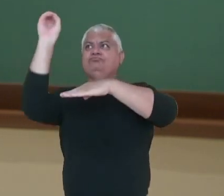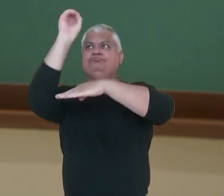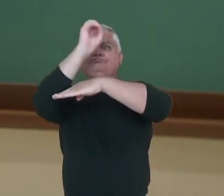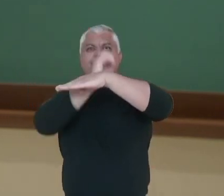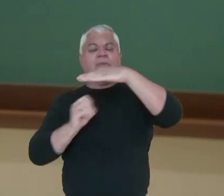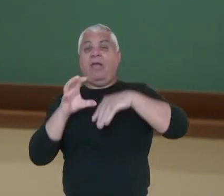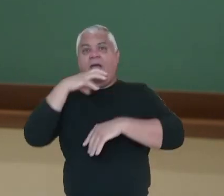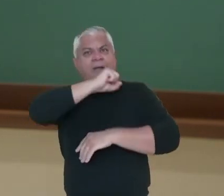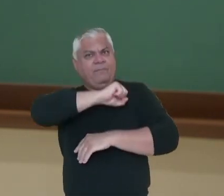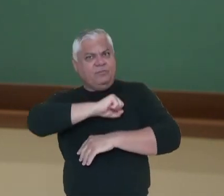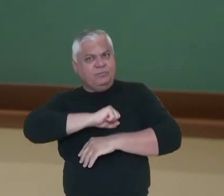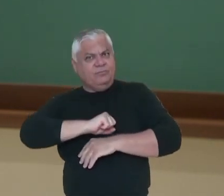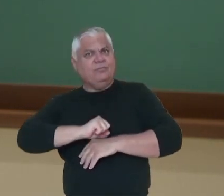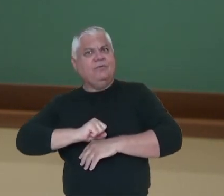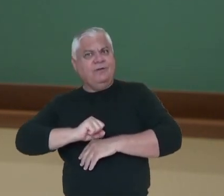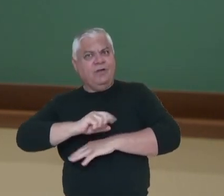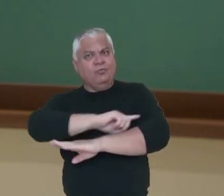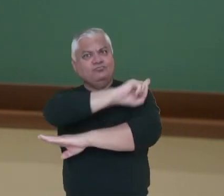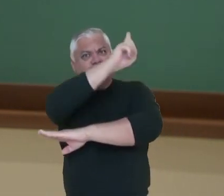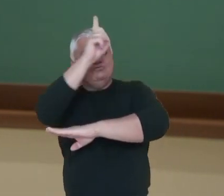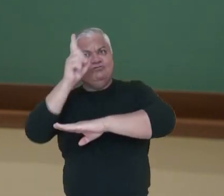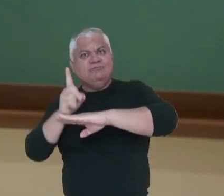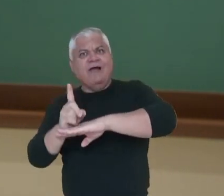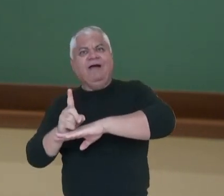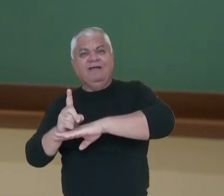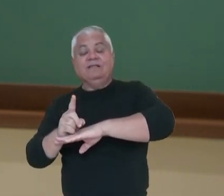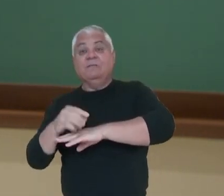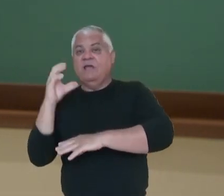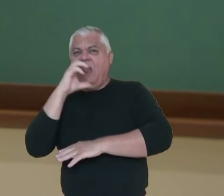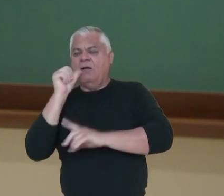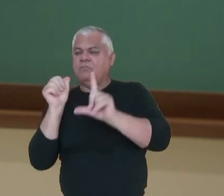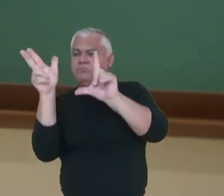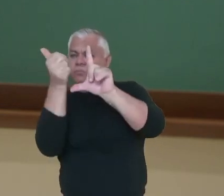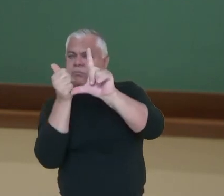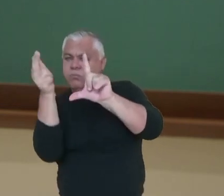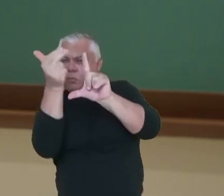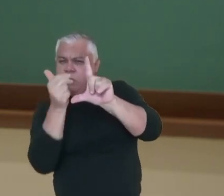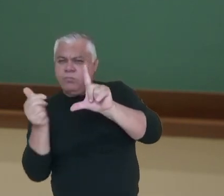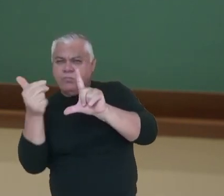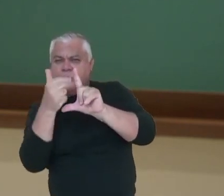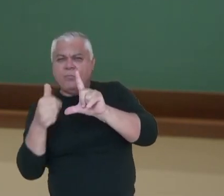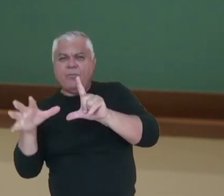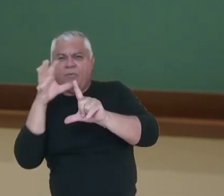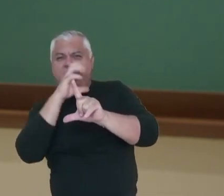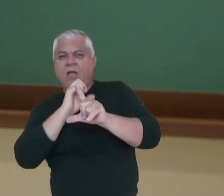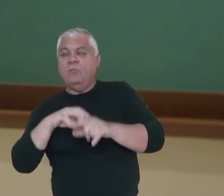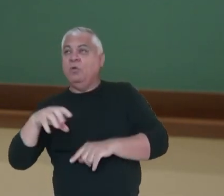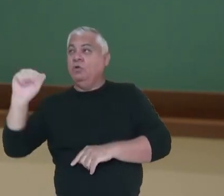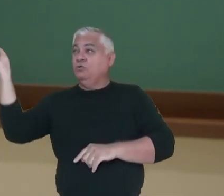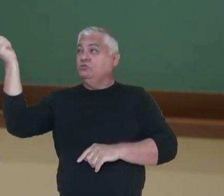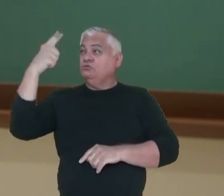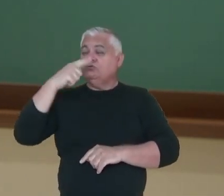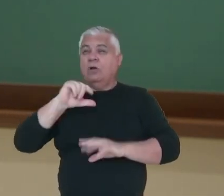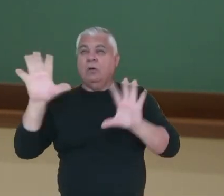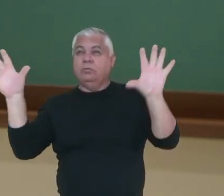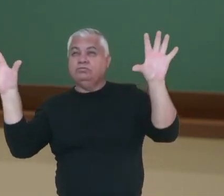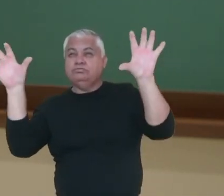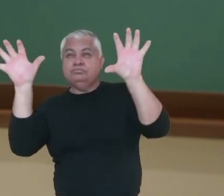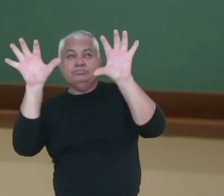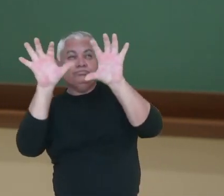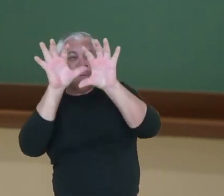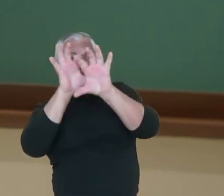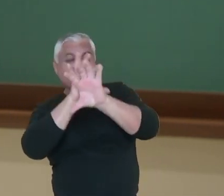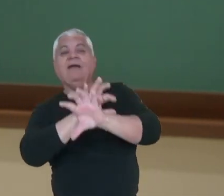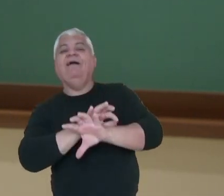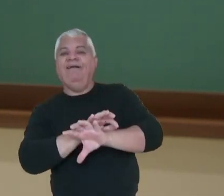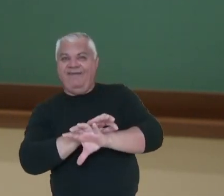muda muito rapidamente, então tem que fazer uma pintura de uma resolução rápida. Então tem que. O sol está aqui, faço a pintura aqui, pego a luz, pego o efeito, acabou.